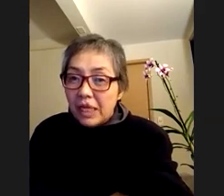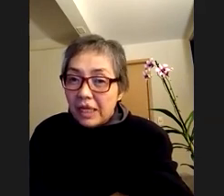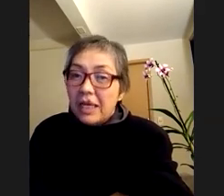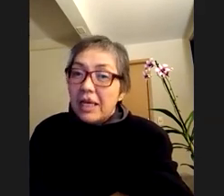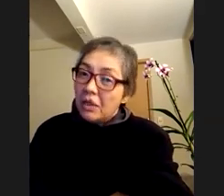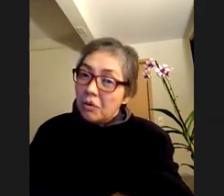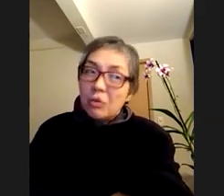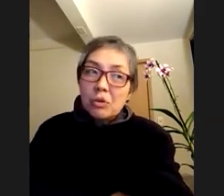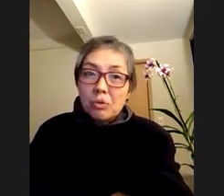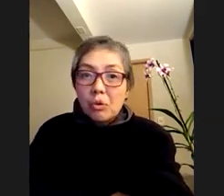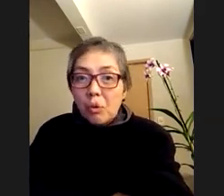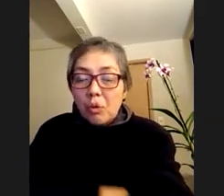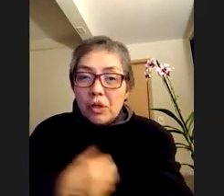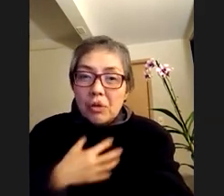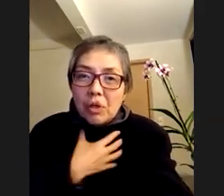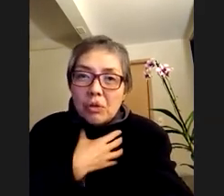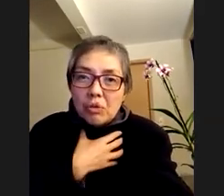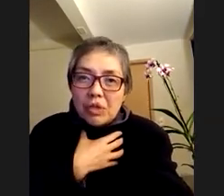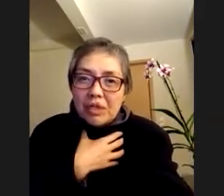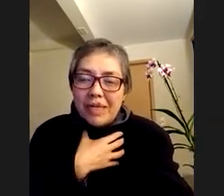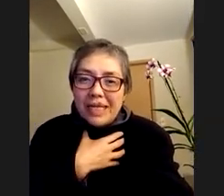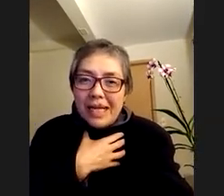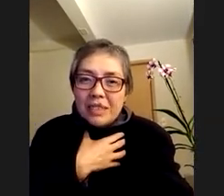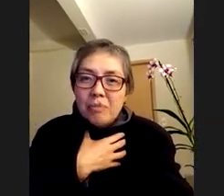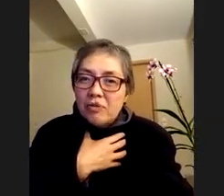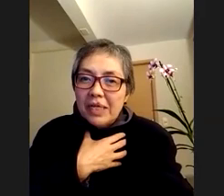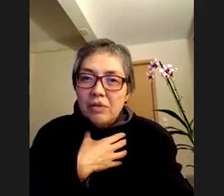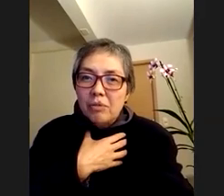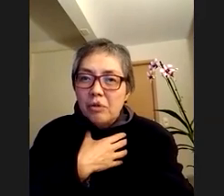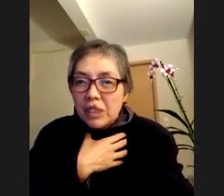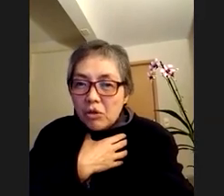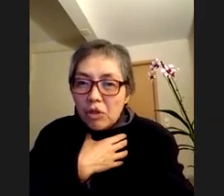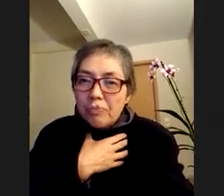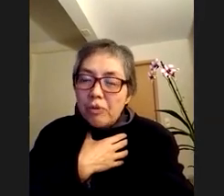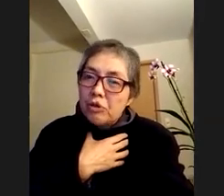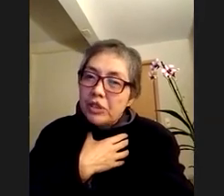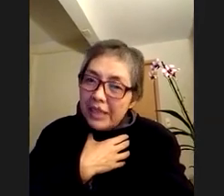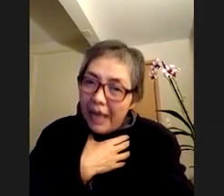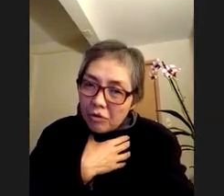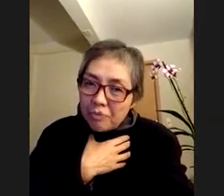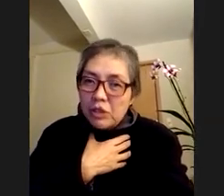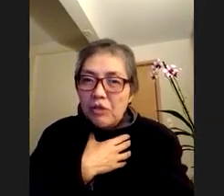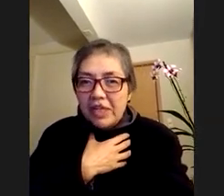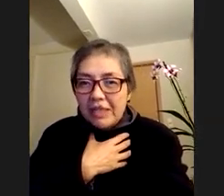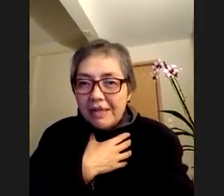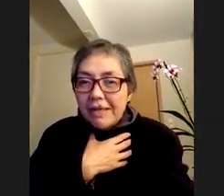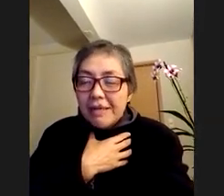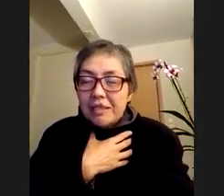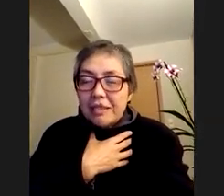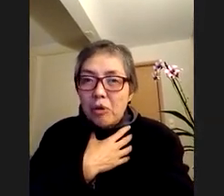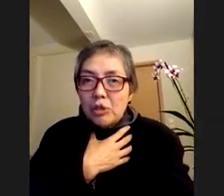vamos quem? Eu, enquanto determinada classe, posso ficar no meu escritório, posso ir de carro, não preciso